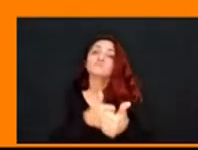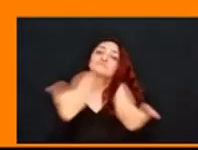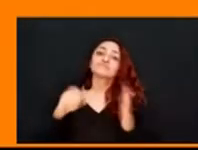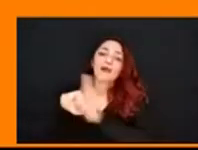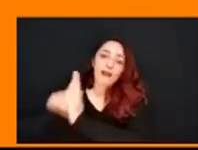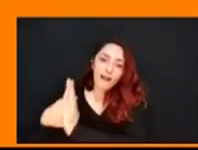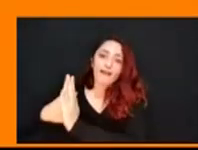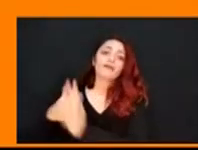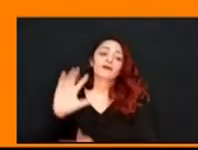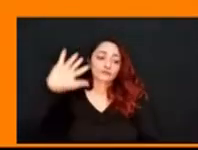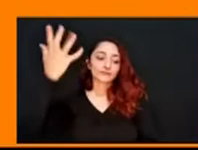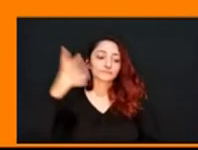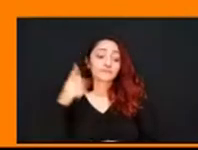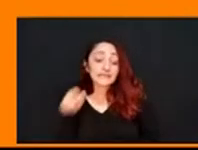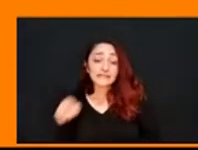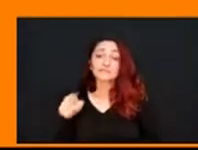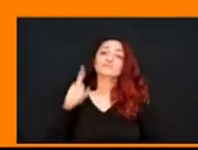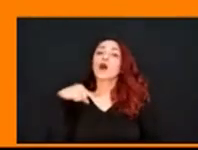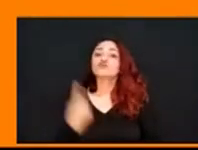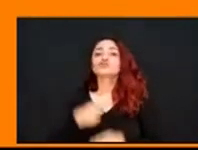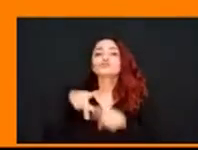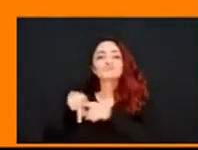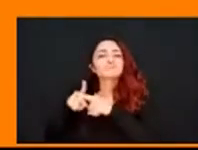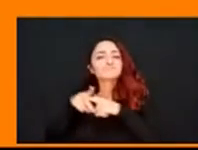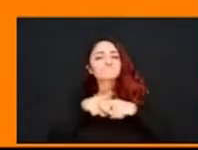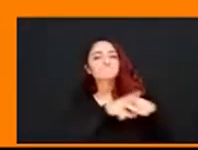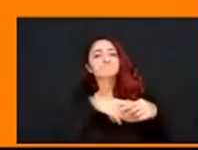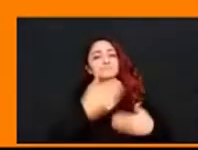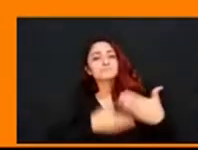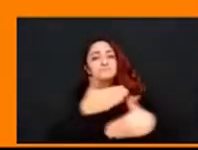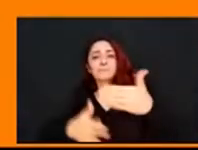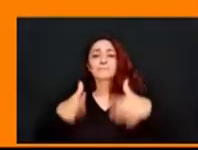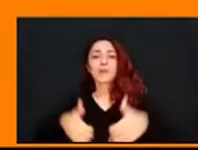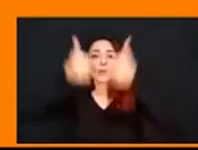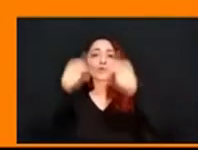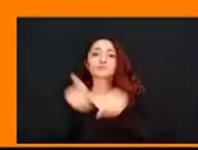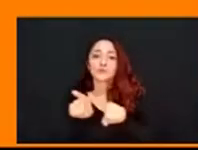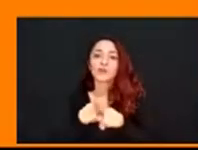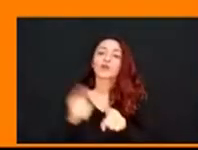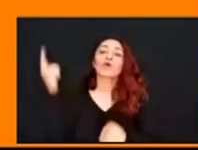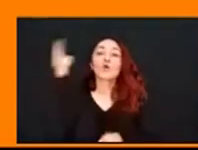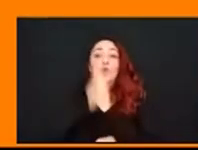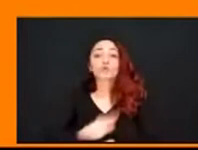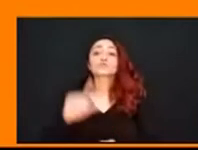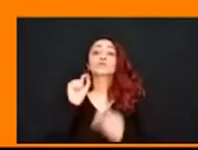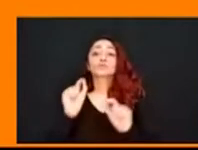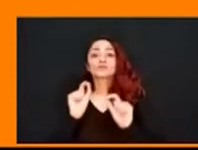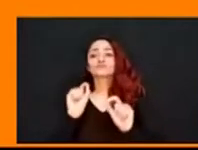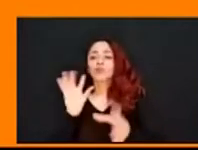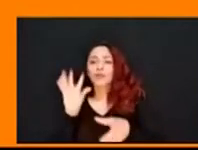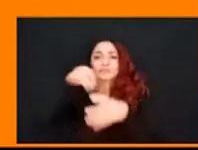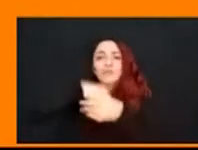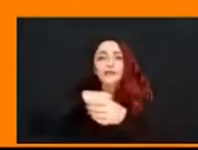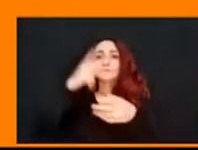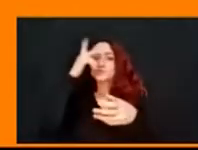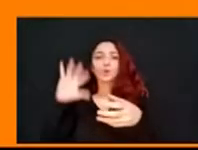do tempo para construir um processo de governança e consequentemente ter a cadeia produtiva extremamente envolvido com os nossos compromissos